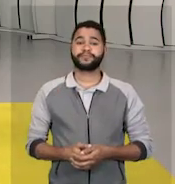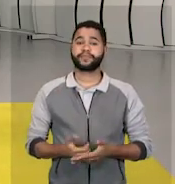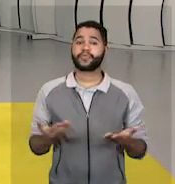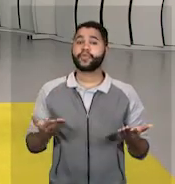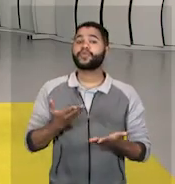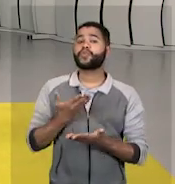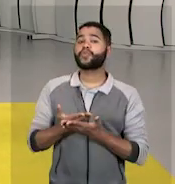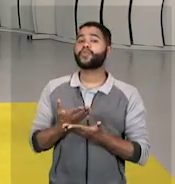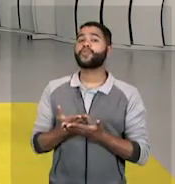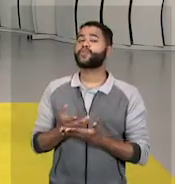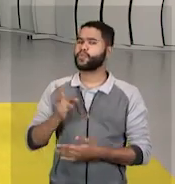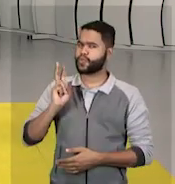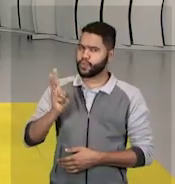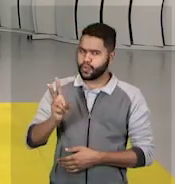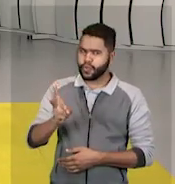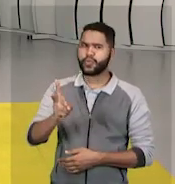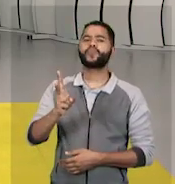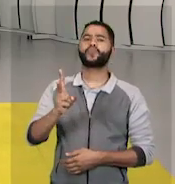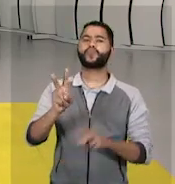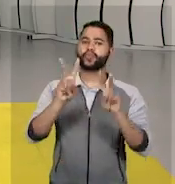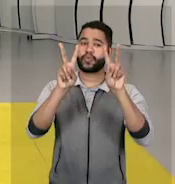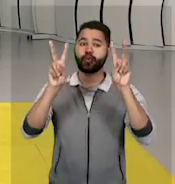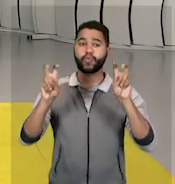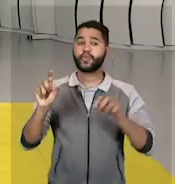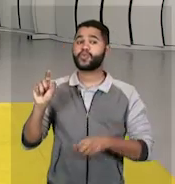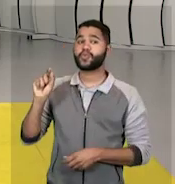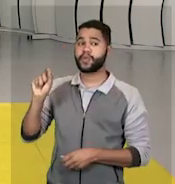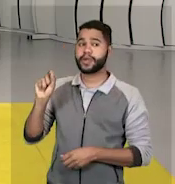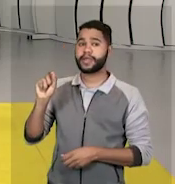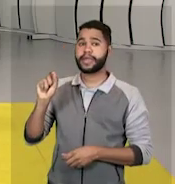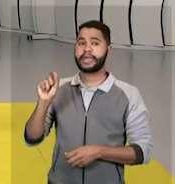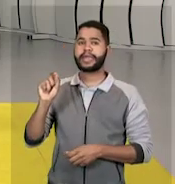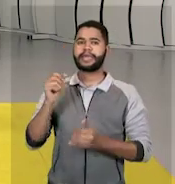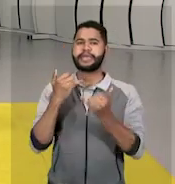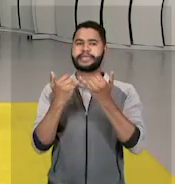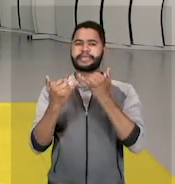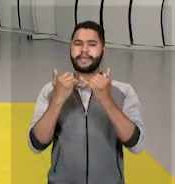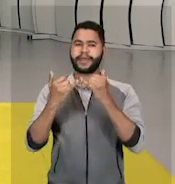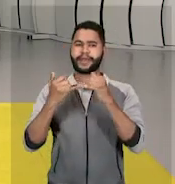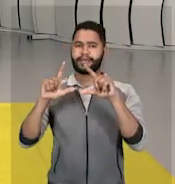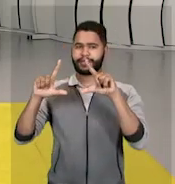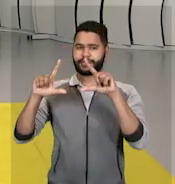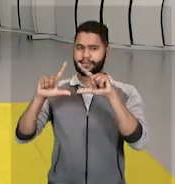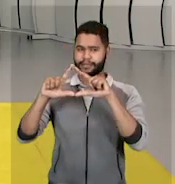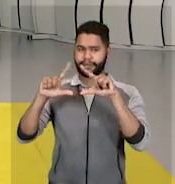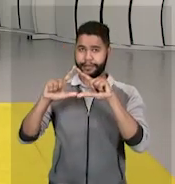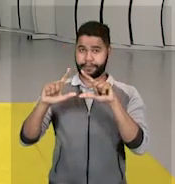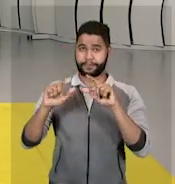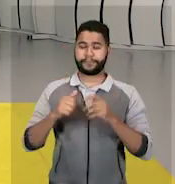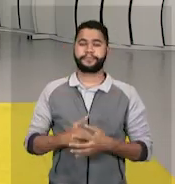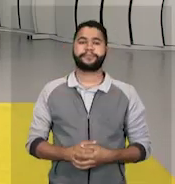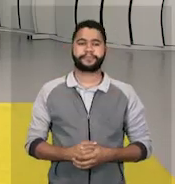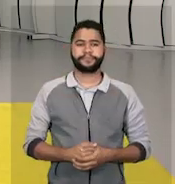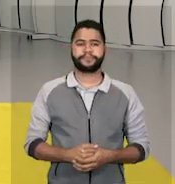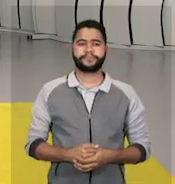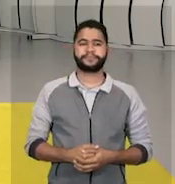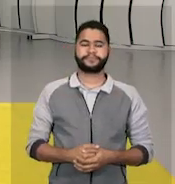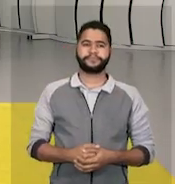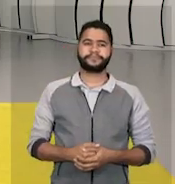estudar hoje, continuando o nosso assunto de semelhança de triângulos. Vem comigo.